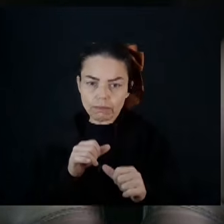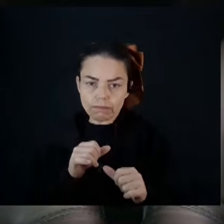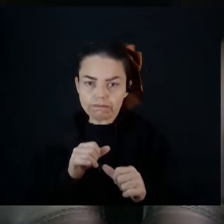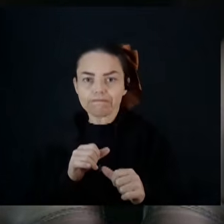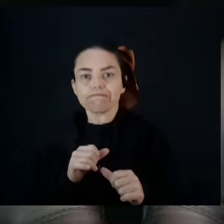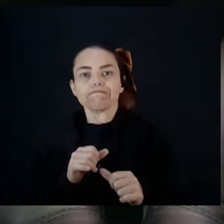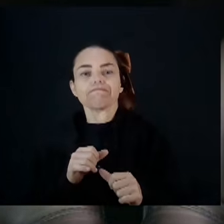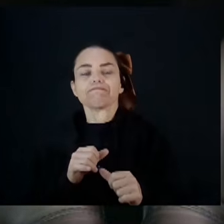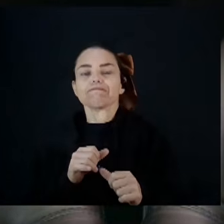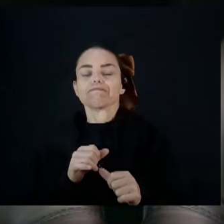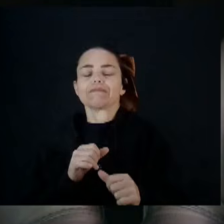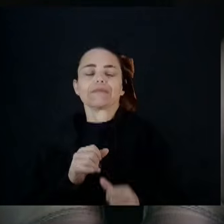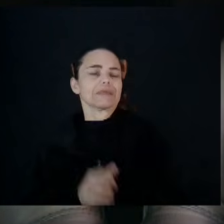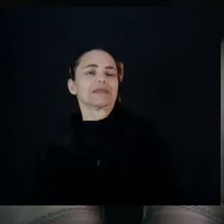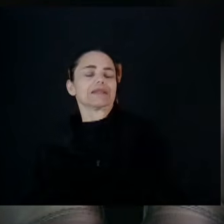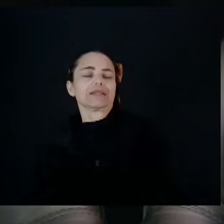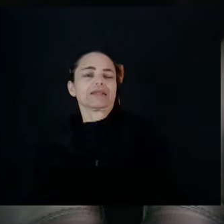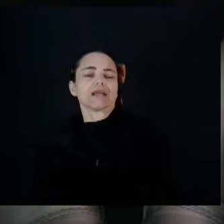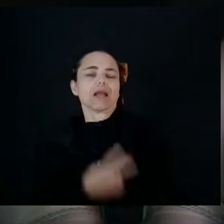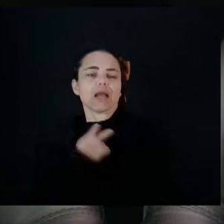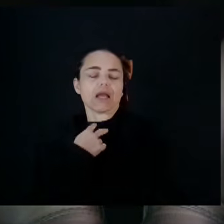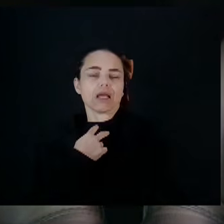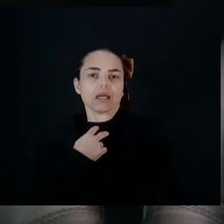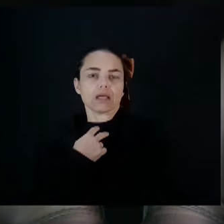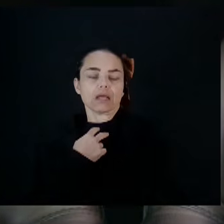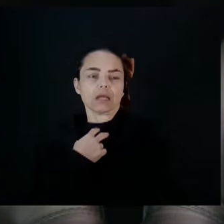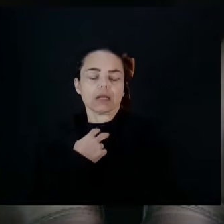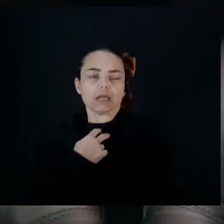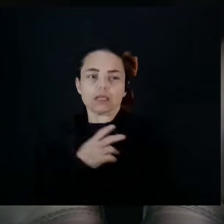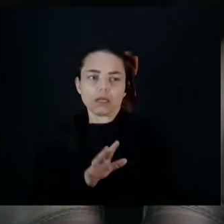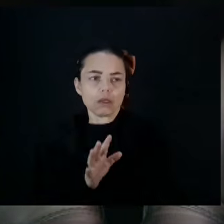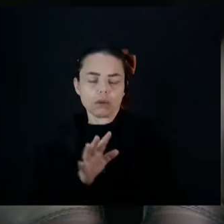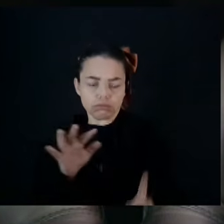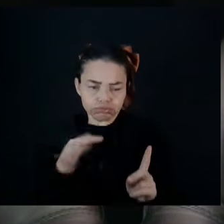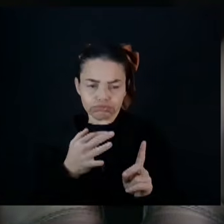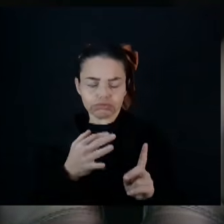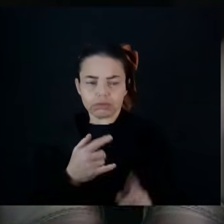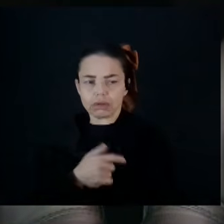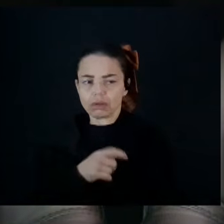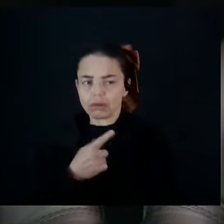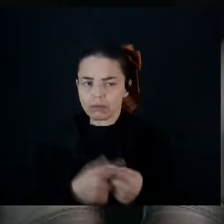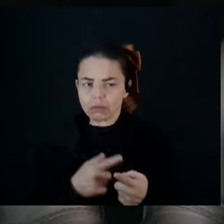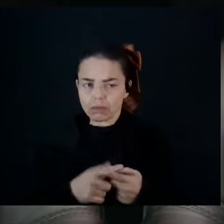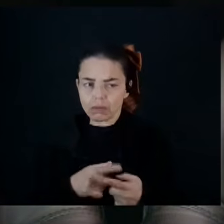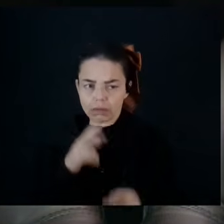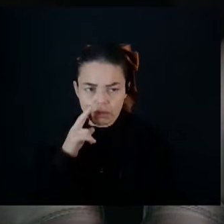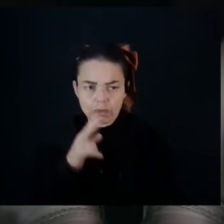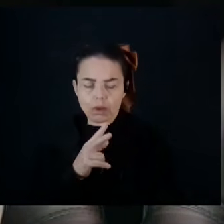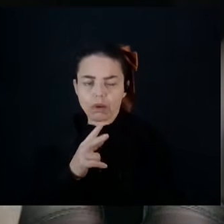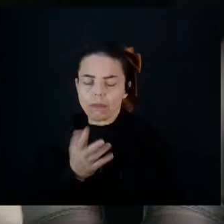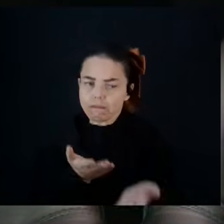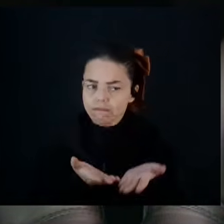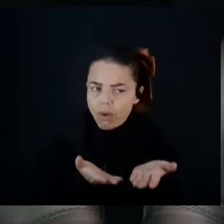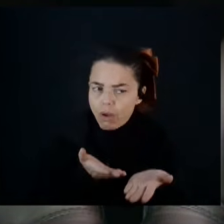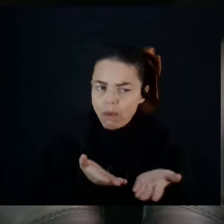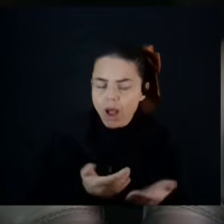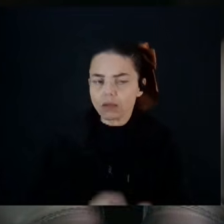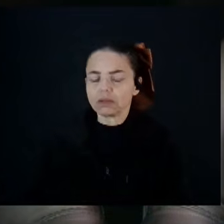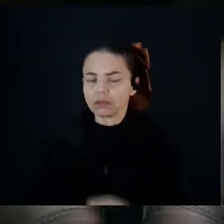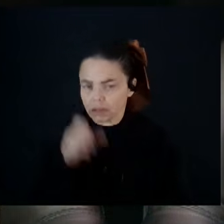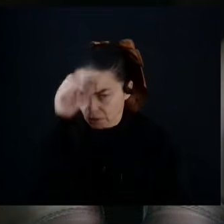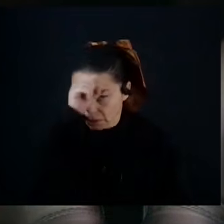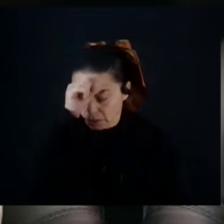assim, né, roubando a cena, mas assim, porque eu estou lá para ela mesmo, sabe? E aprender esse lugar,